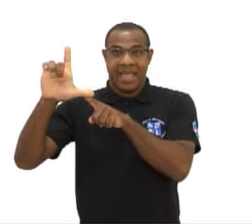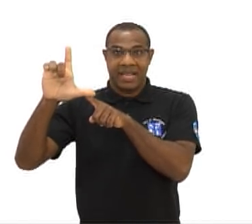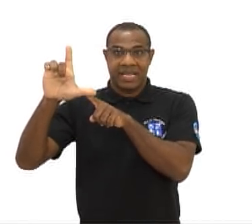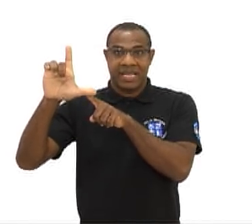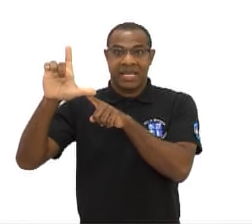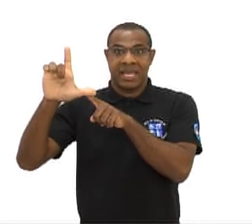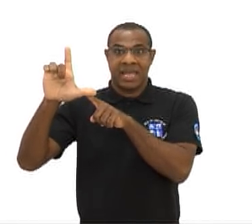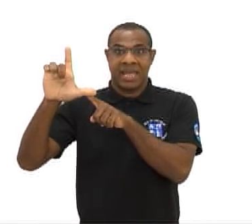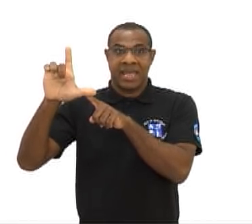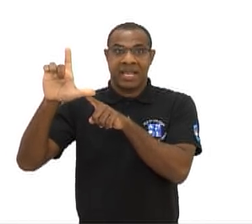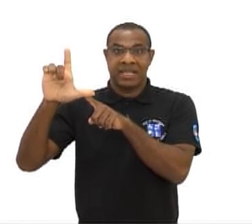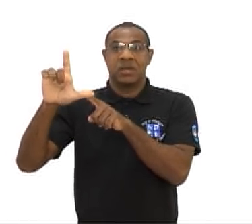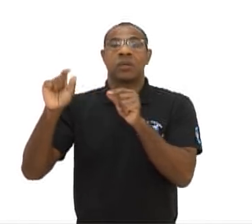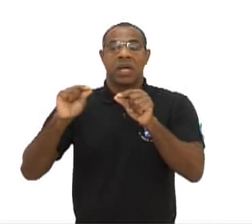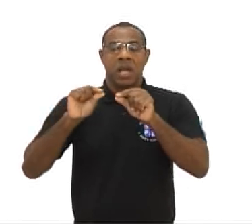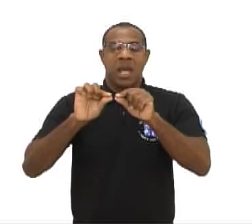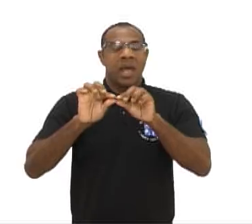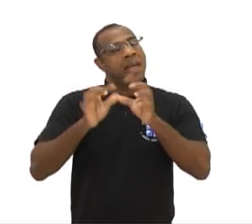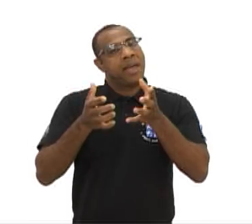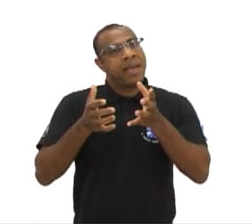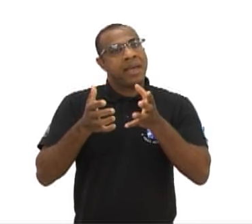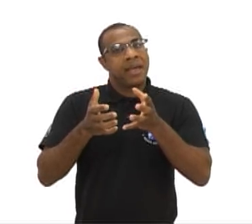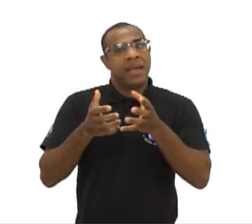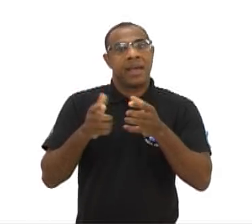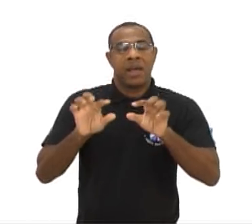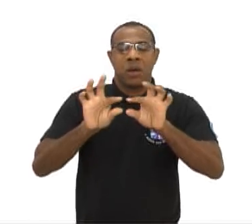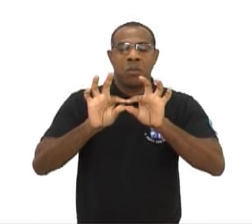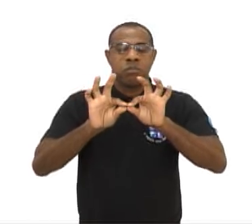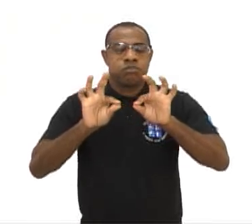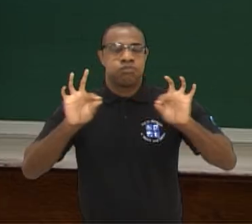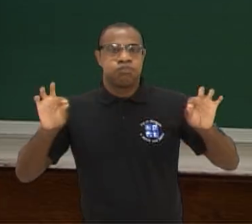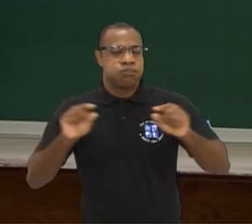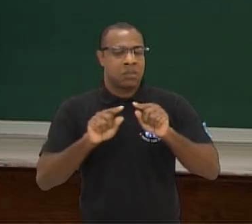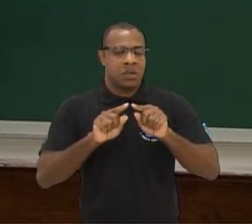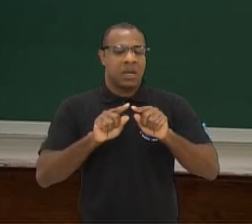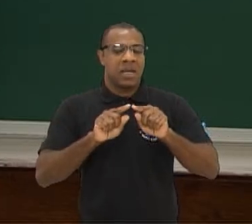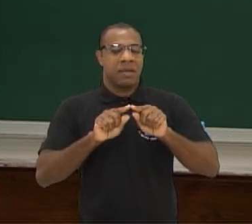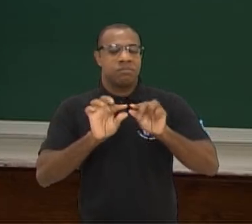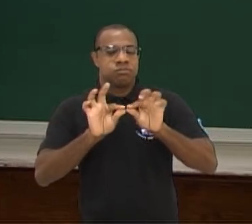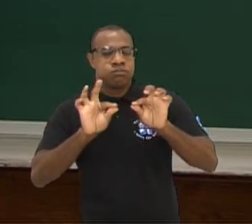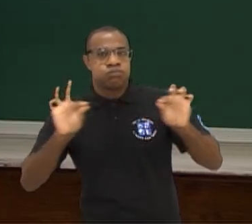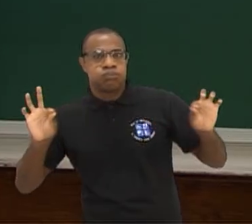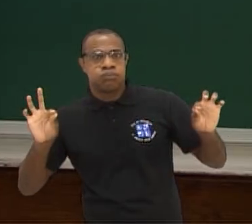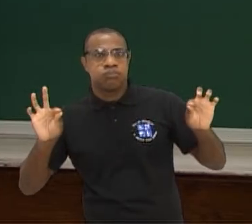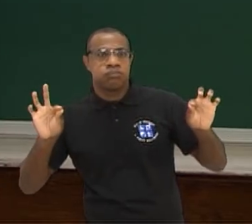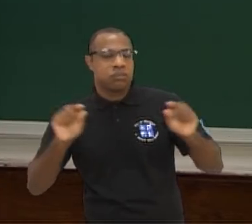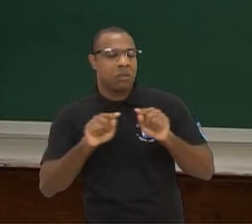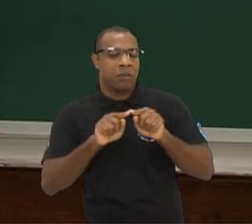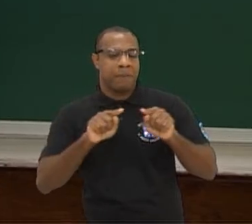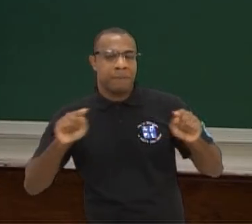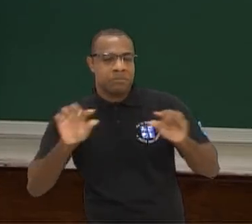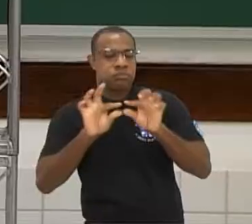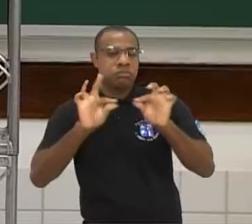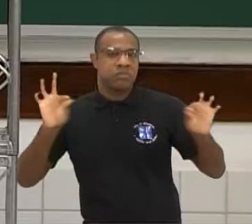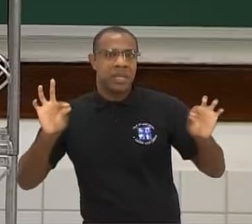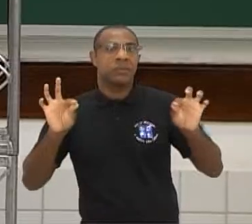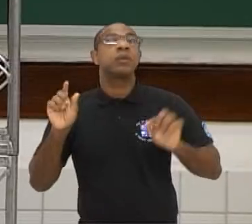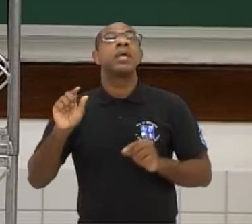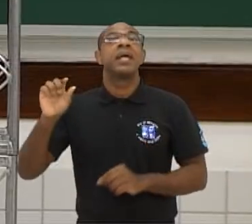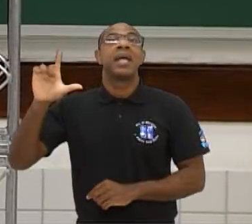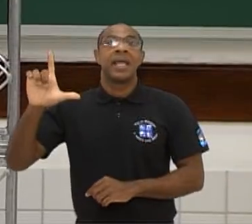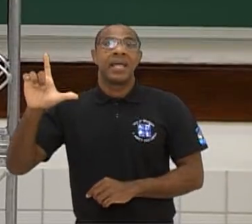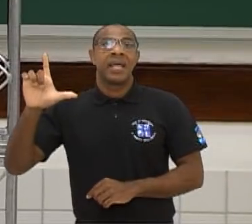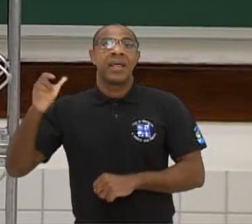fio ou um cabo de energia elétrica. Eu tenho aqui a área de seção transversal do fio, ou seja,